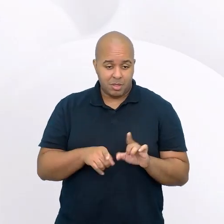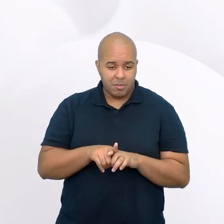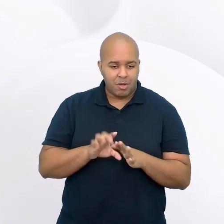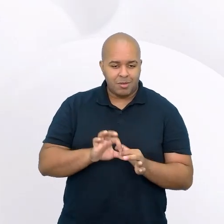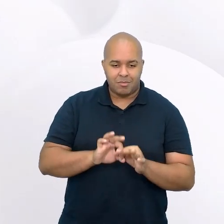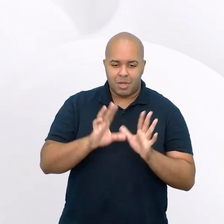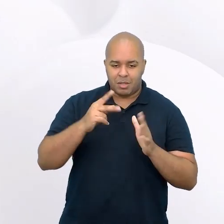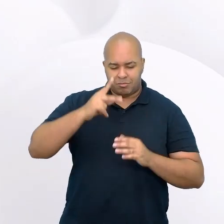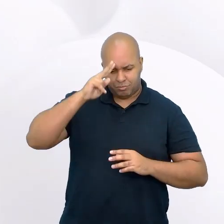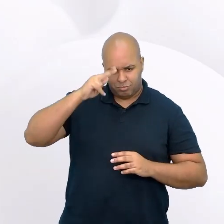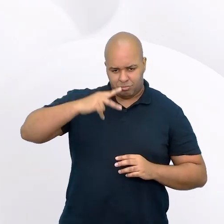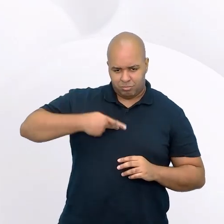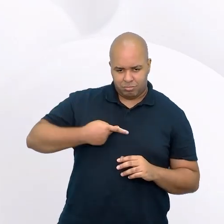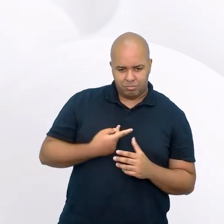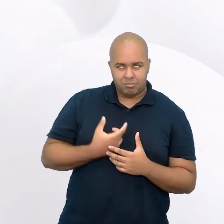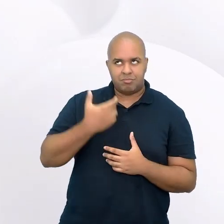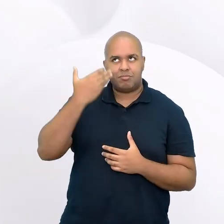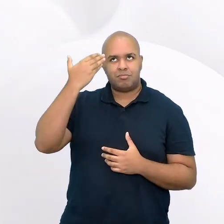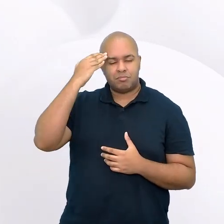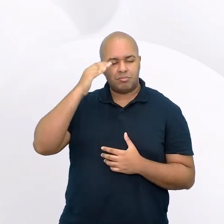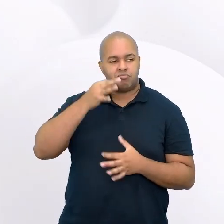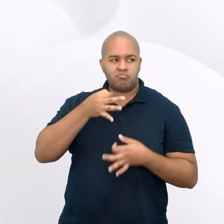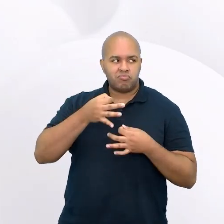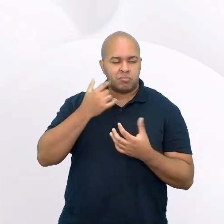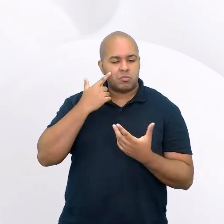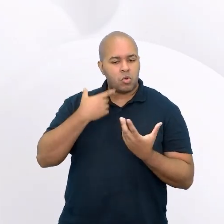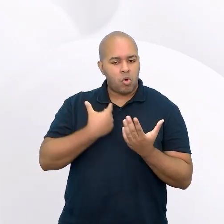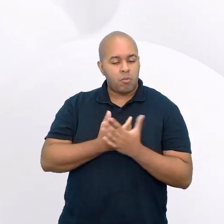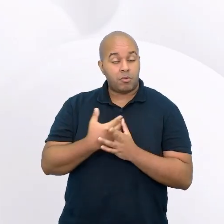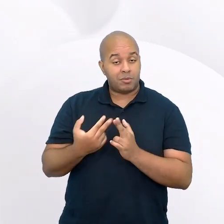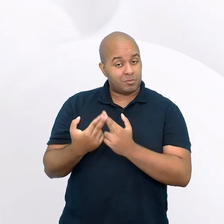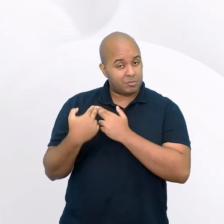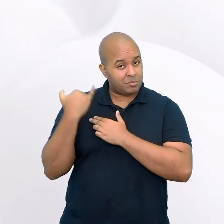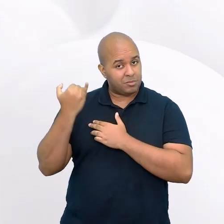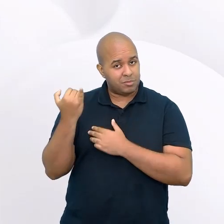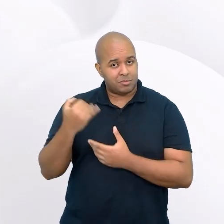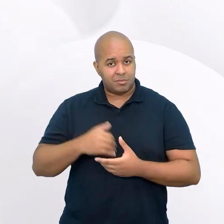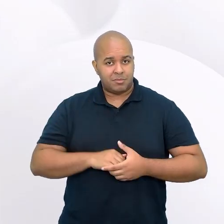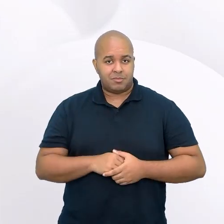com Liberdade autonomia consciência crítica e responsabilidade